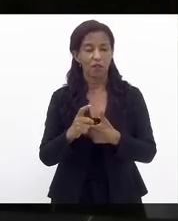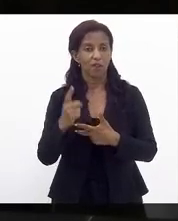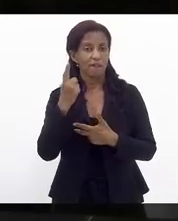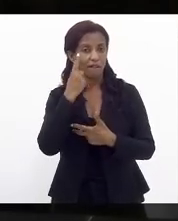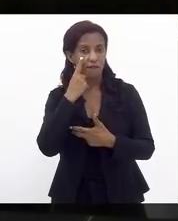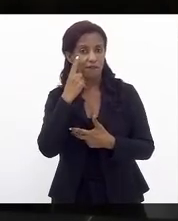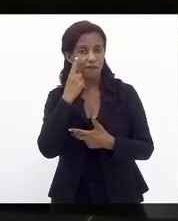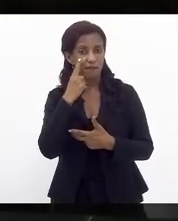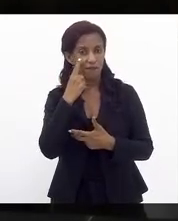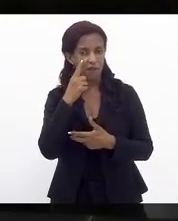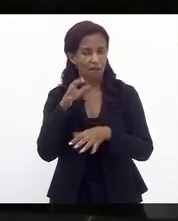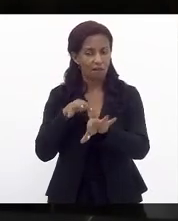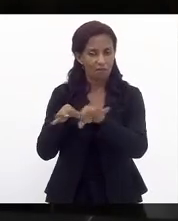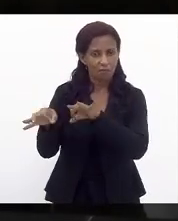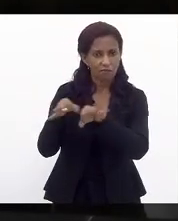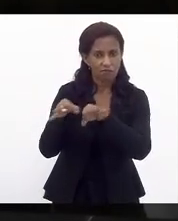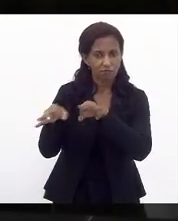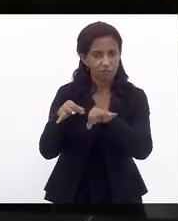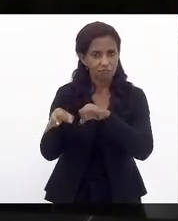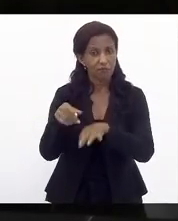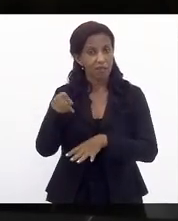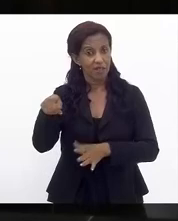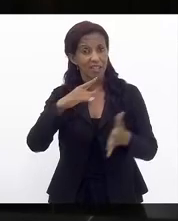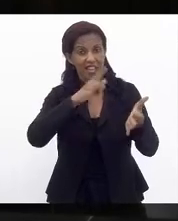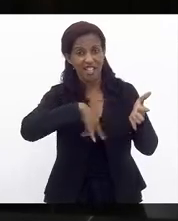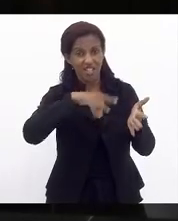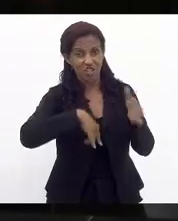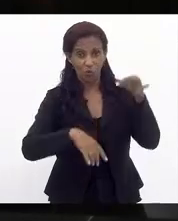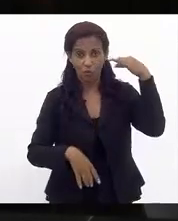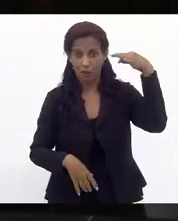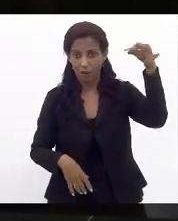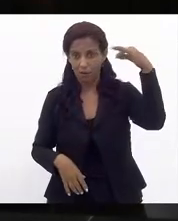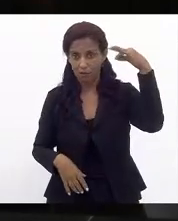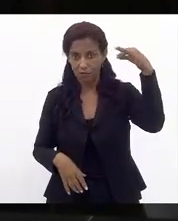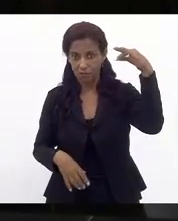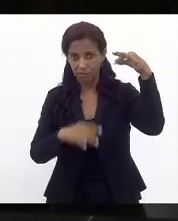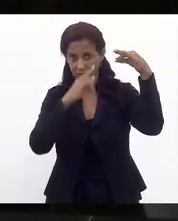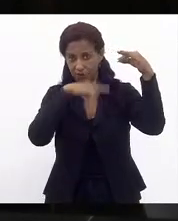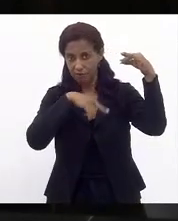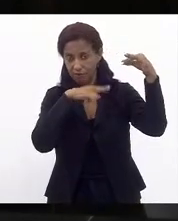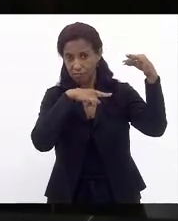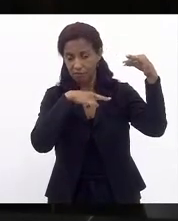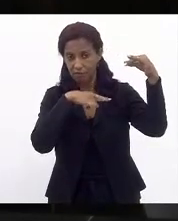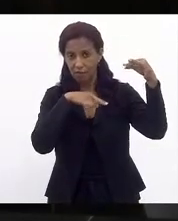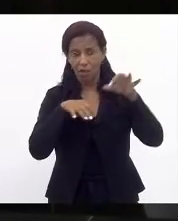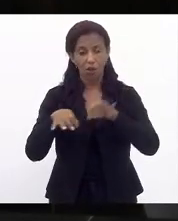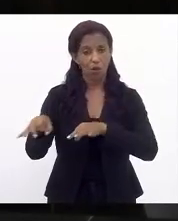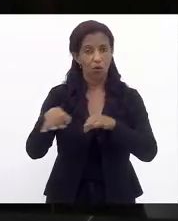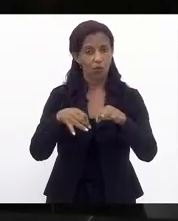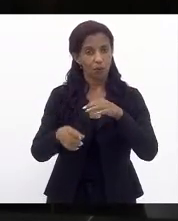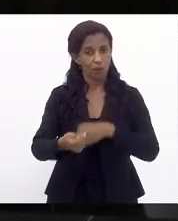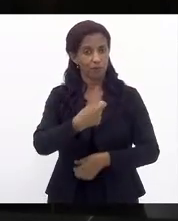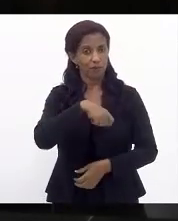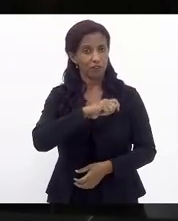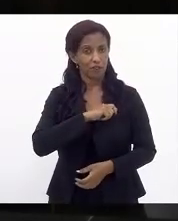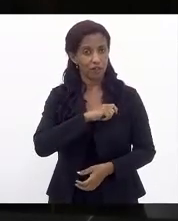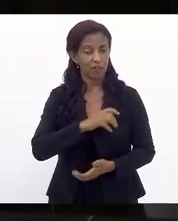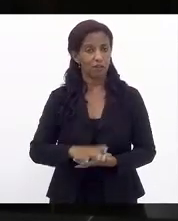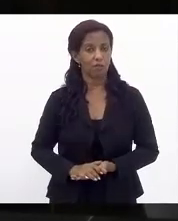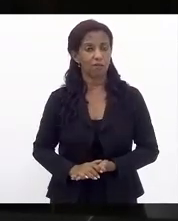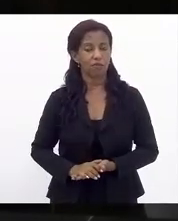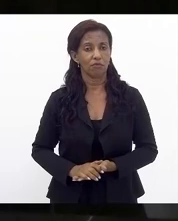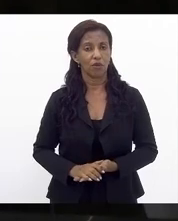a pra ver a nas condicionantes que esse documento aqui é essa que a condicionante no plano de recuperação fiscal